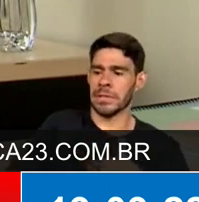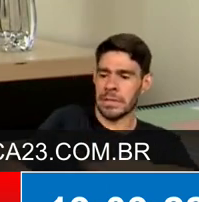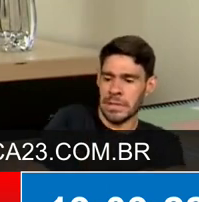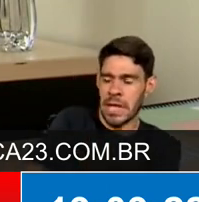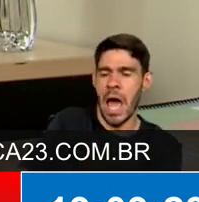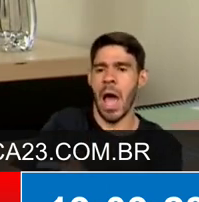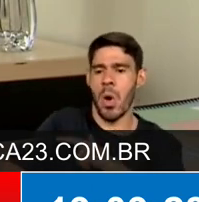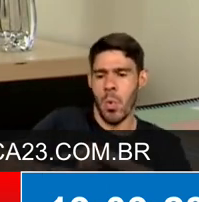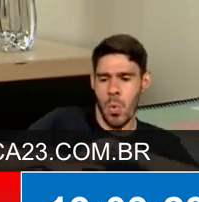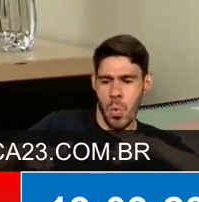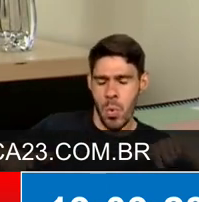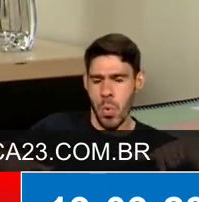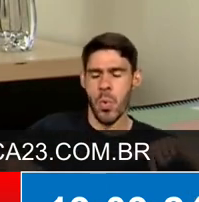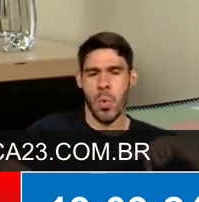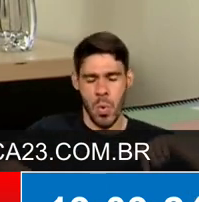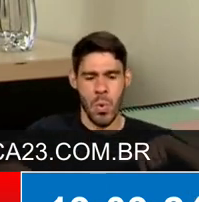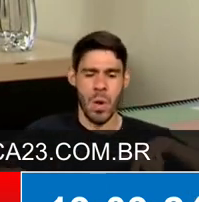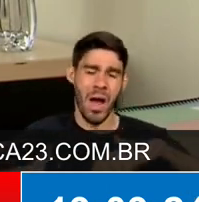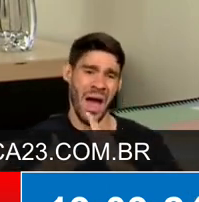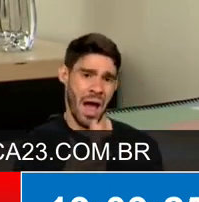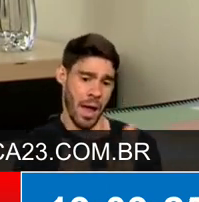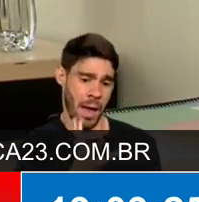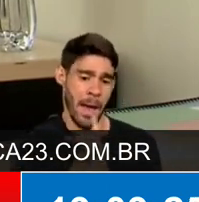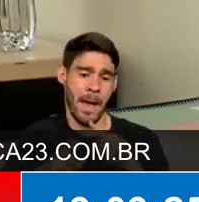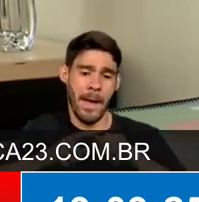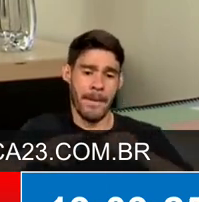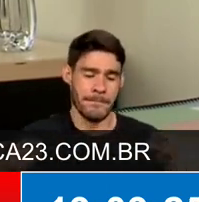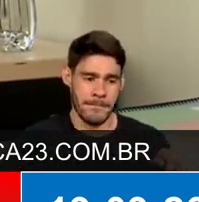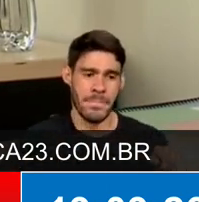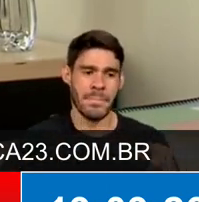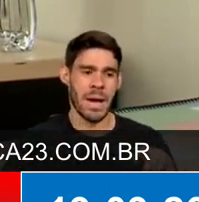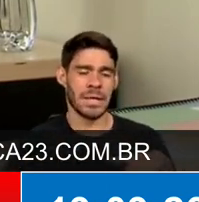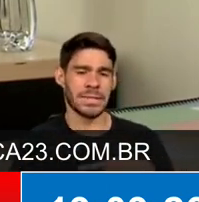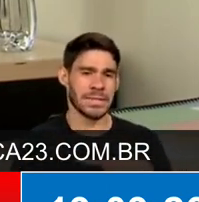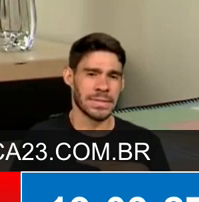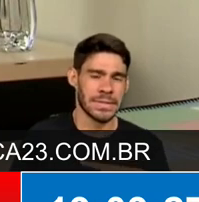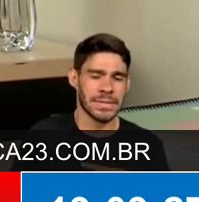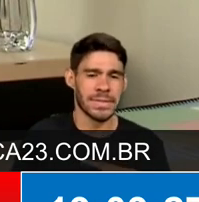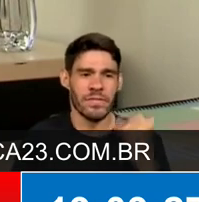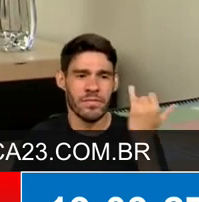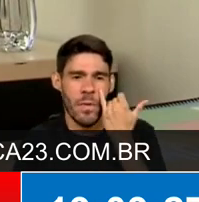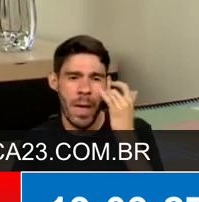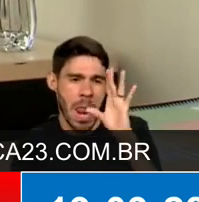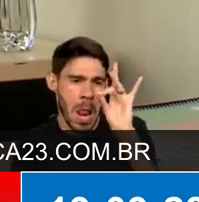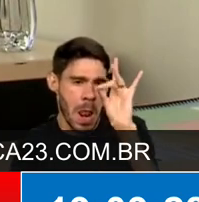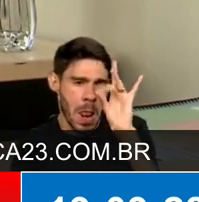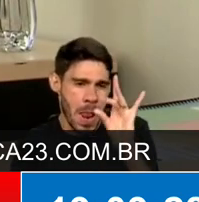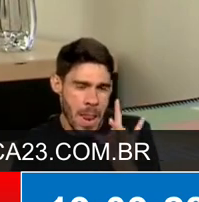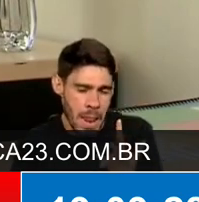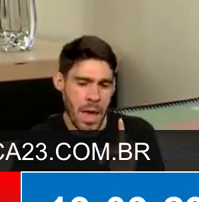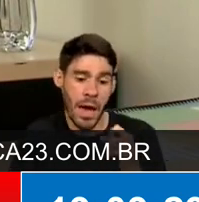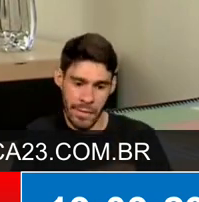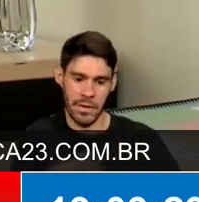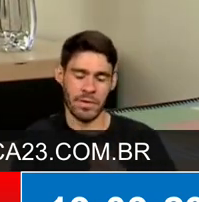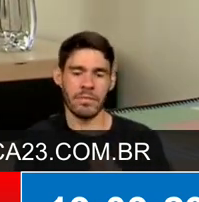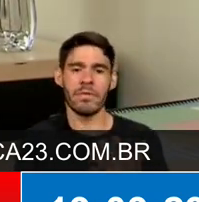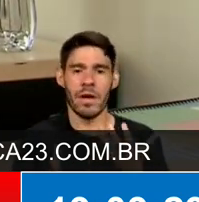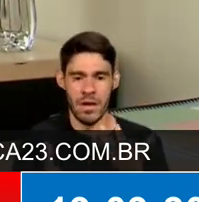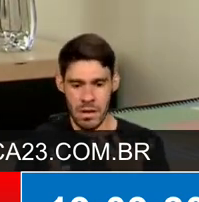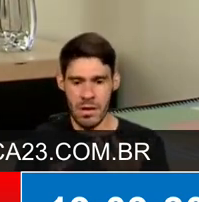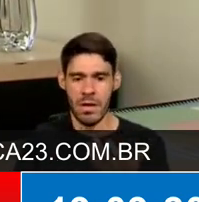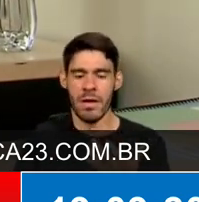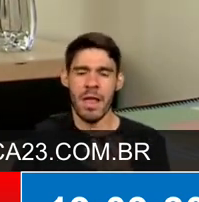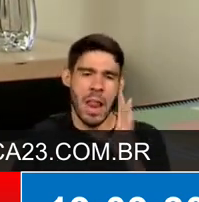rua deserta ou algo nesse sentido, mas se nós refinarmos esses dados, e é o que a gente vai buscar o ano que vem, fazer